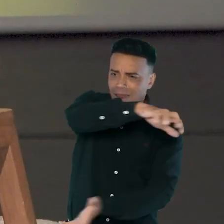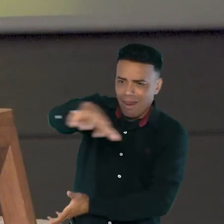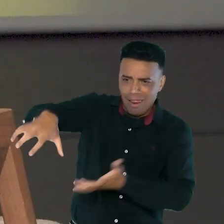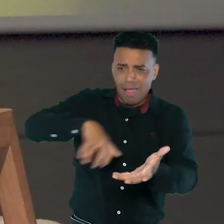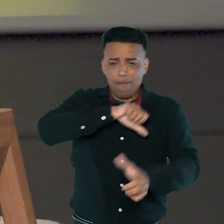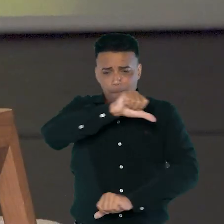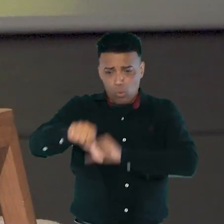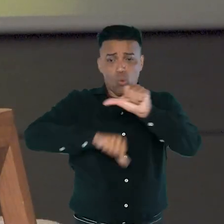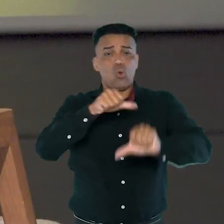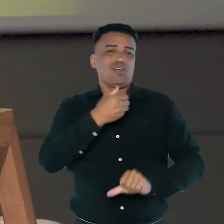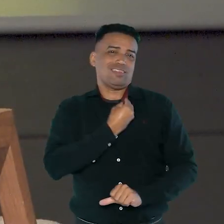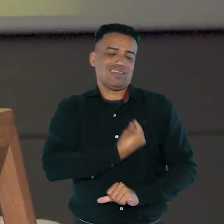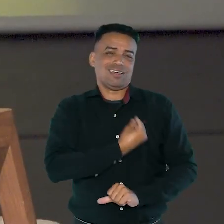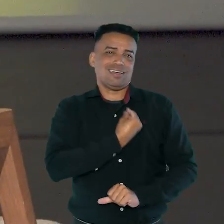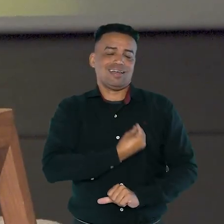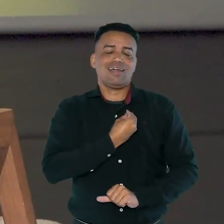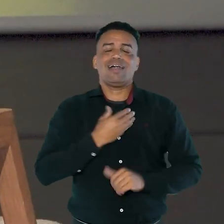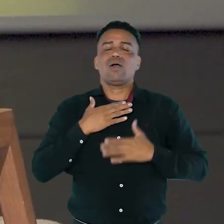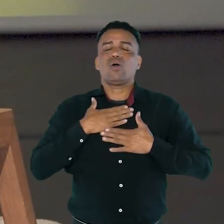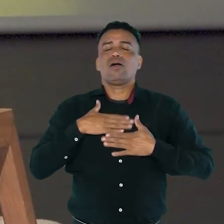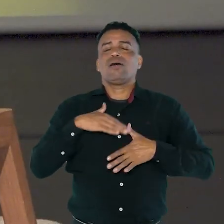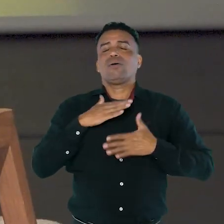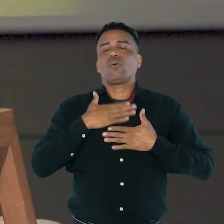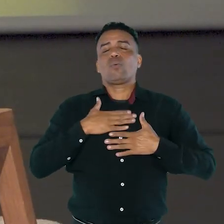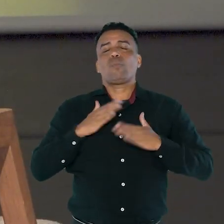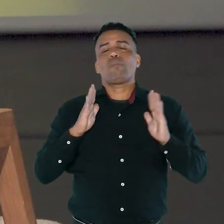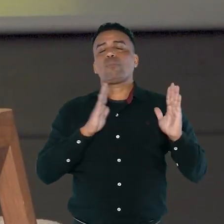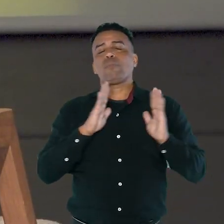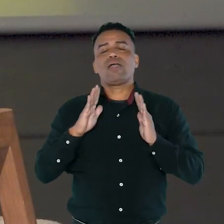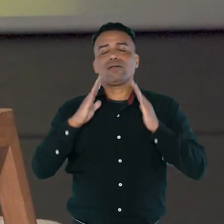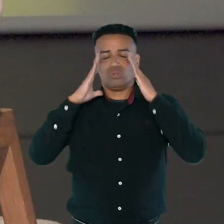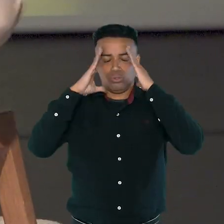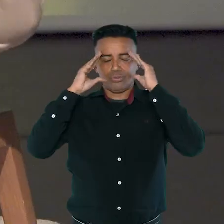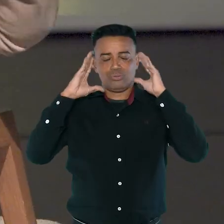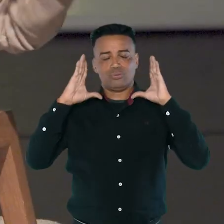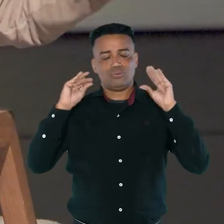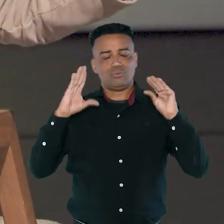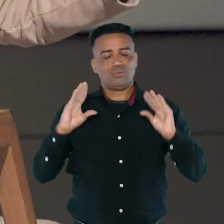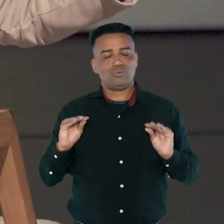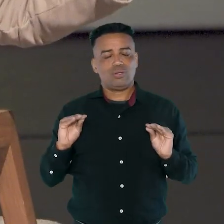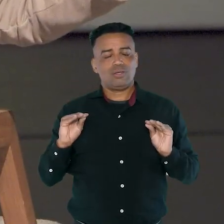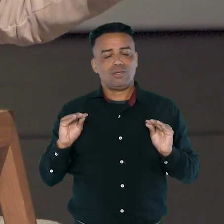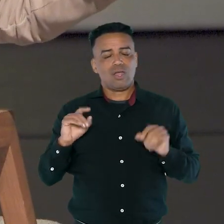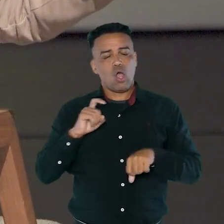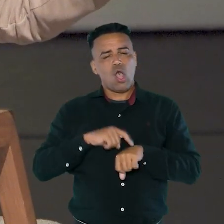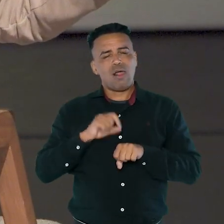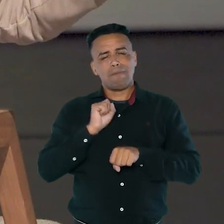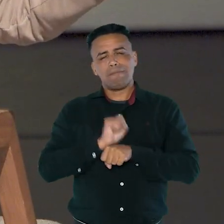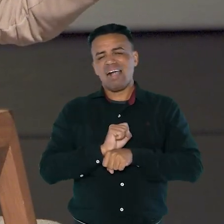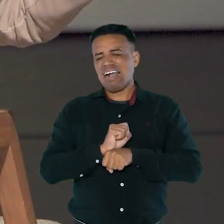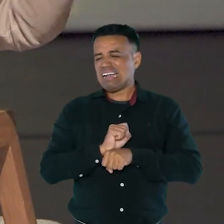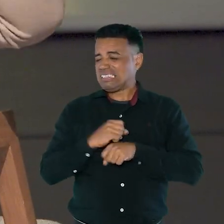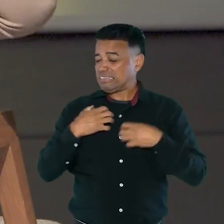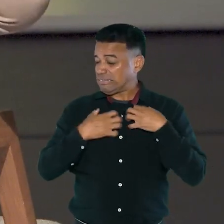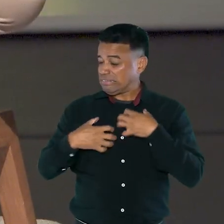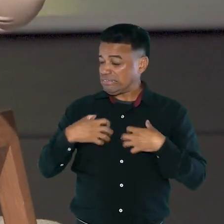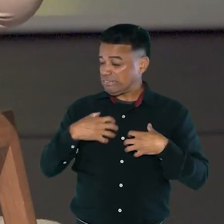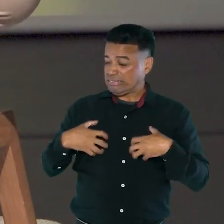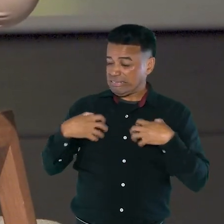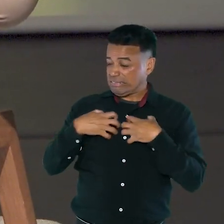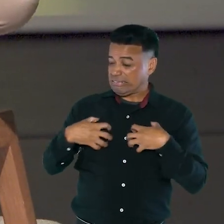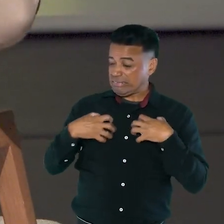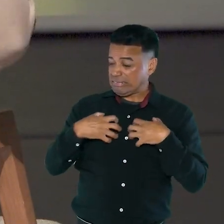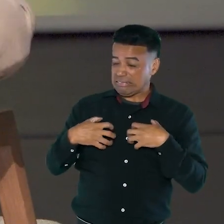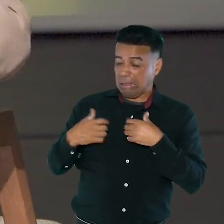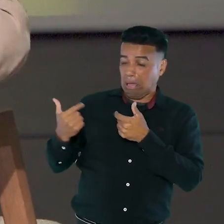revolucionário, é transformador, é um momento de descanso também, que é a hora que eu paro aquela perturbação toda falando na